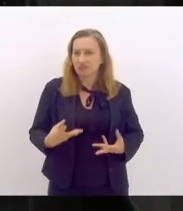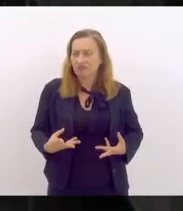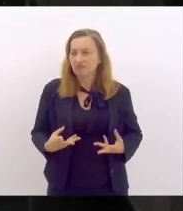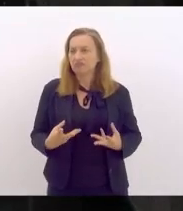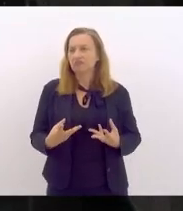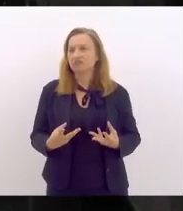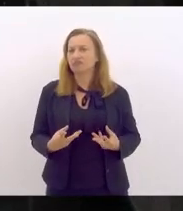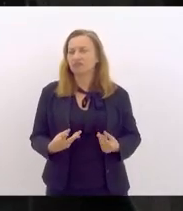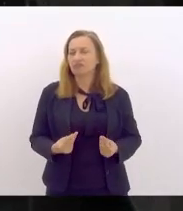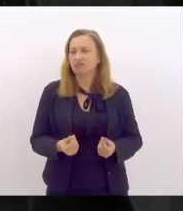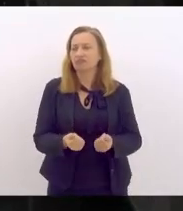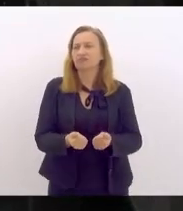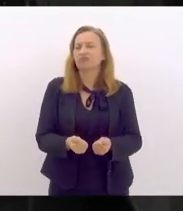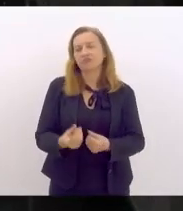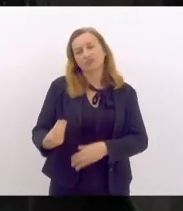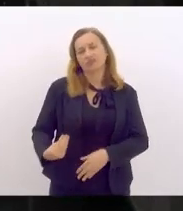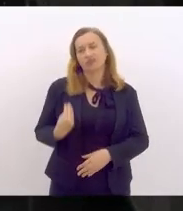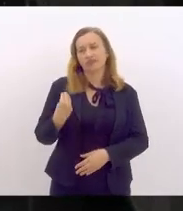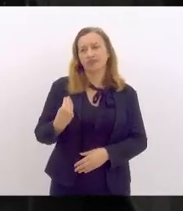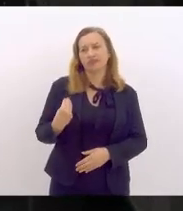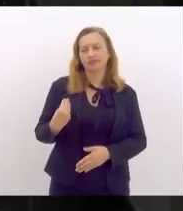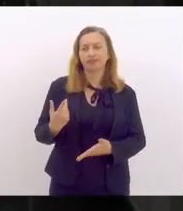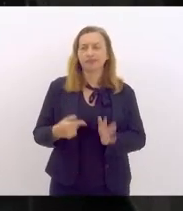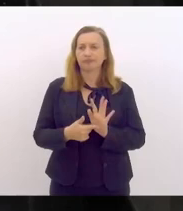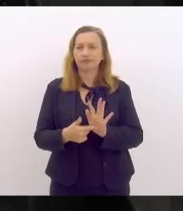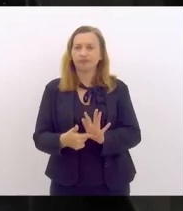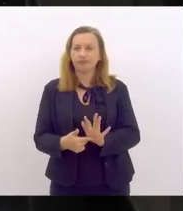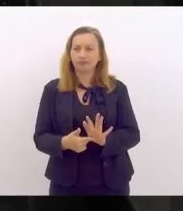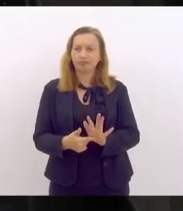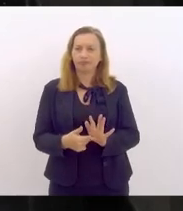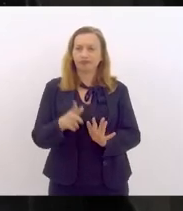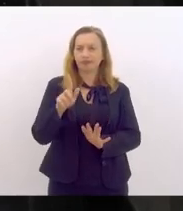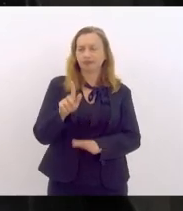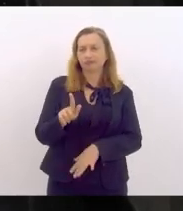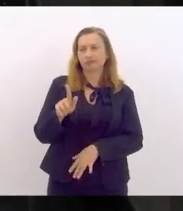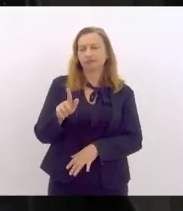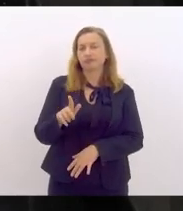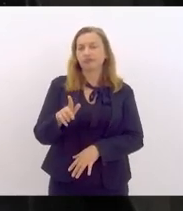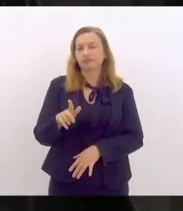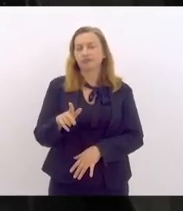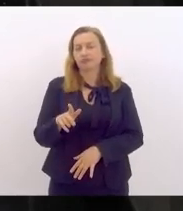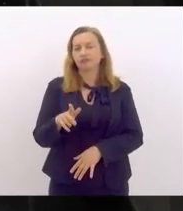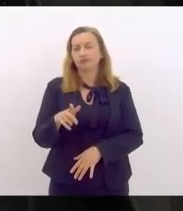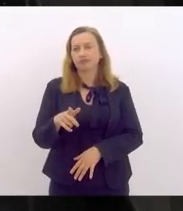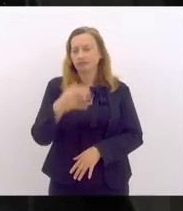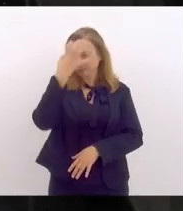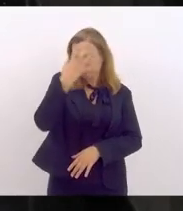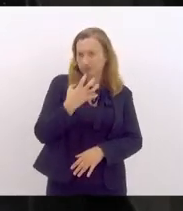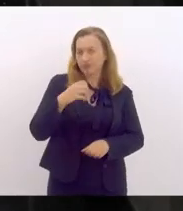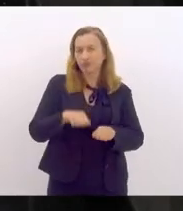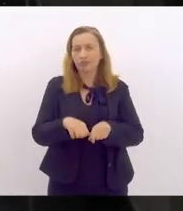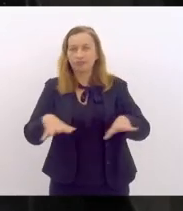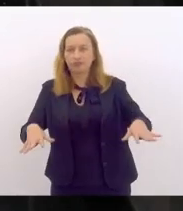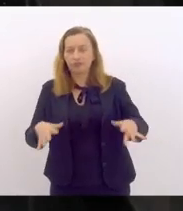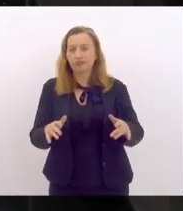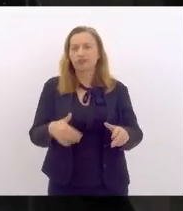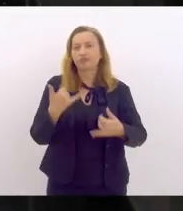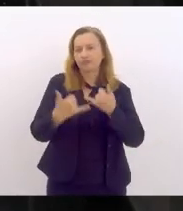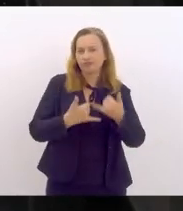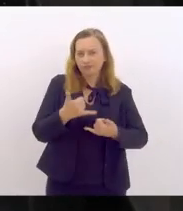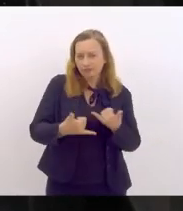sucessivas e demonstrações que deu durante o quadro Guto Agudo da pandemia quando chegou até a fazer teatro